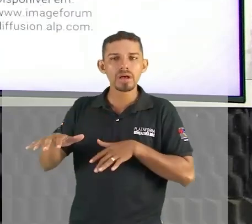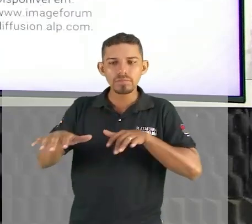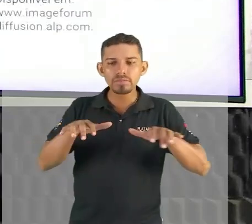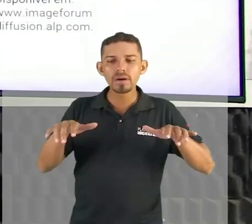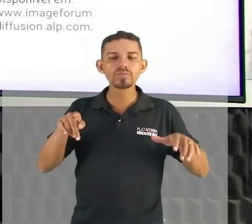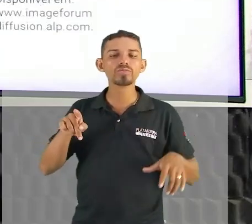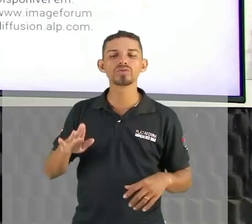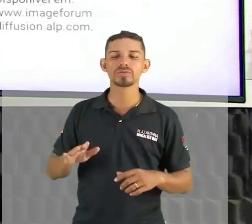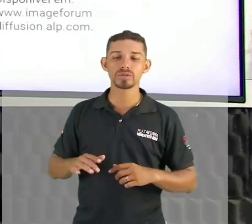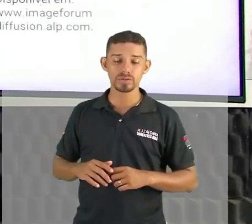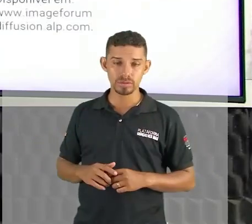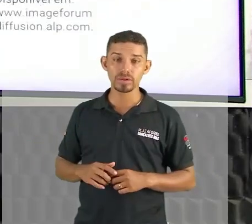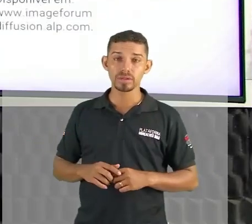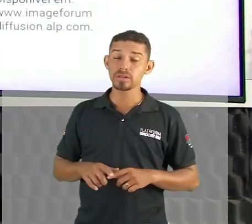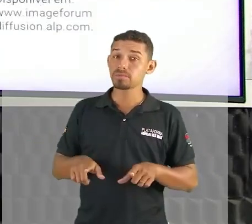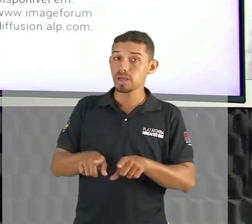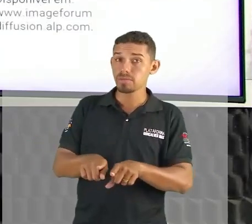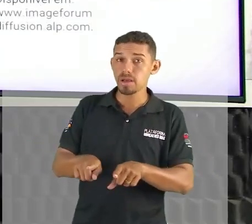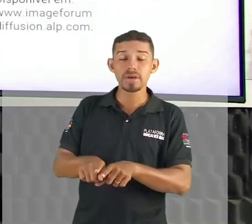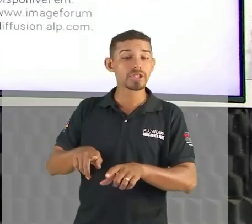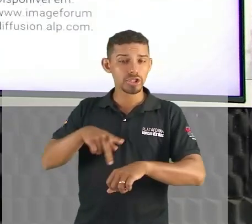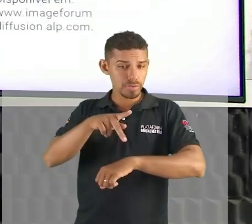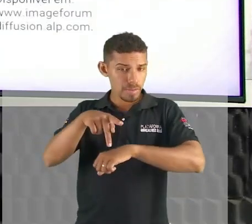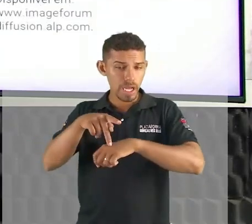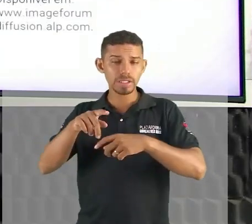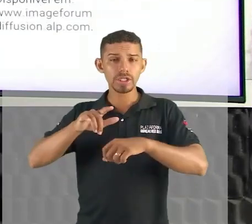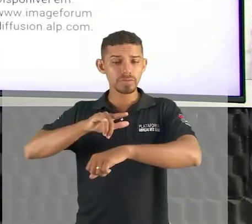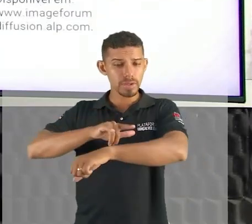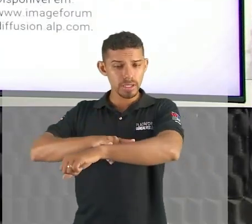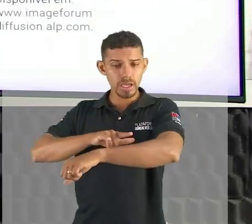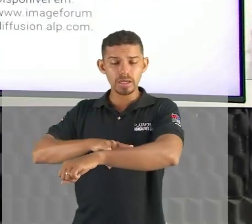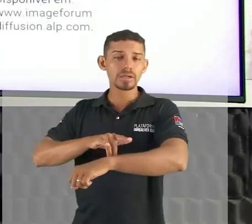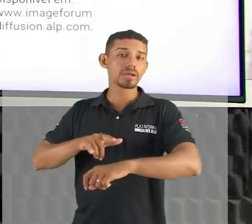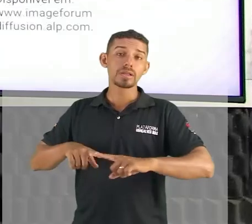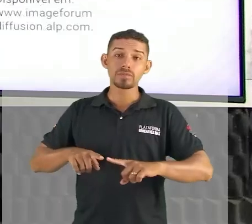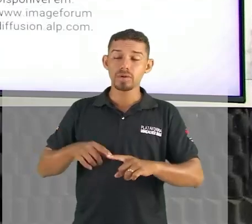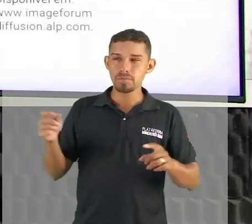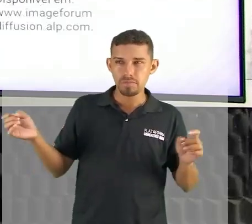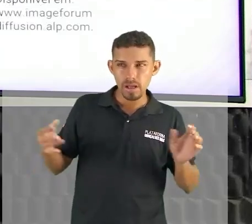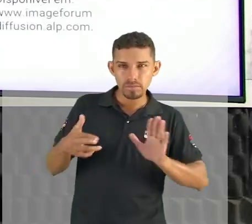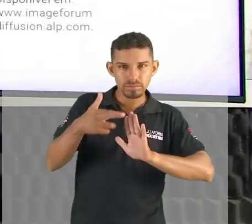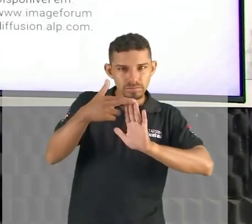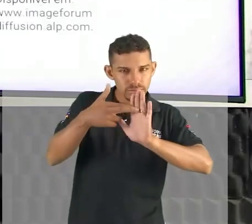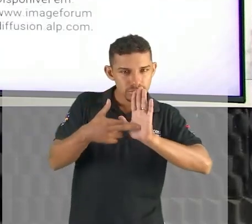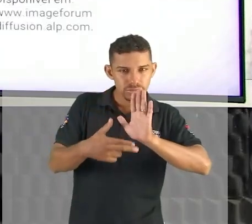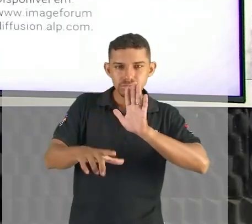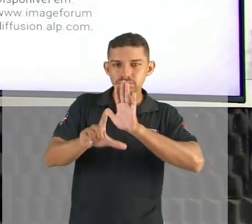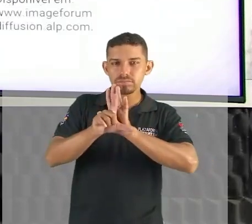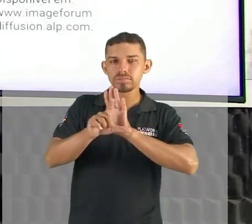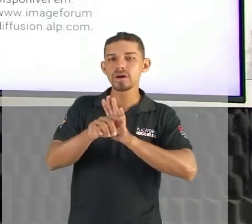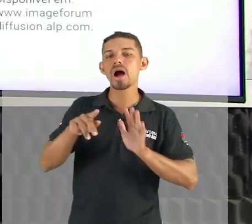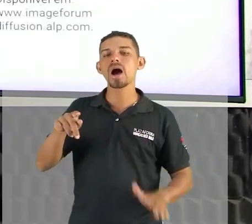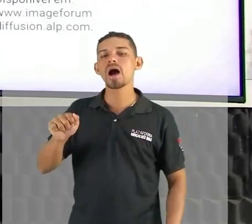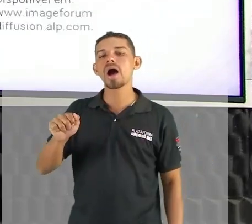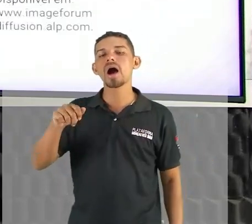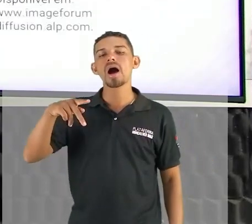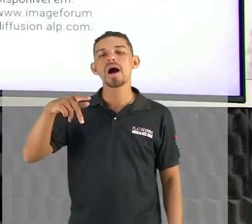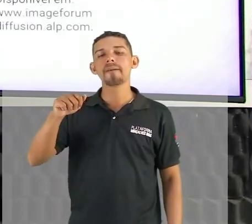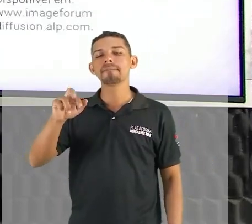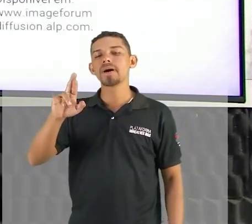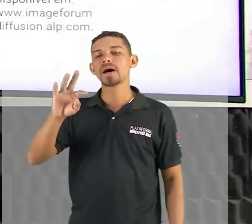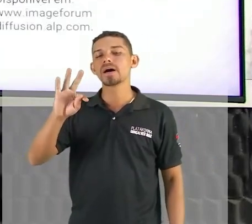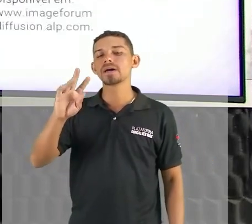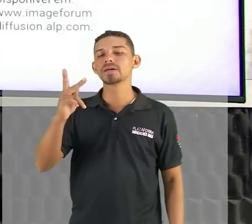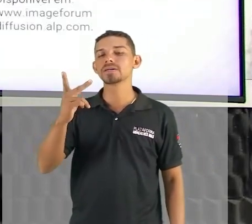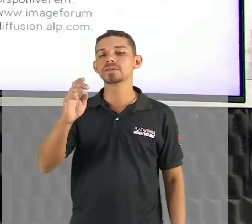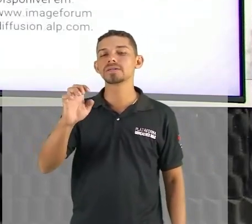espaços públicos, inclusive até mesmo de praças, de banheiros, e aí se inaugura um regime que é chamado regime de apartheid, que é um regime que